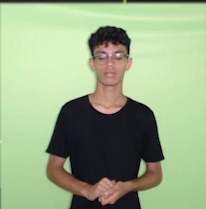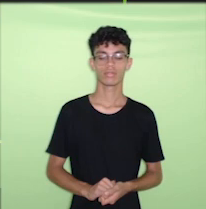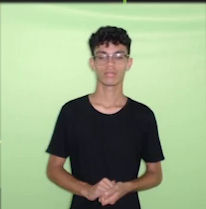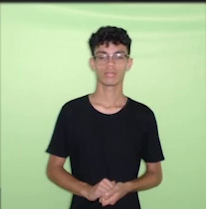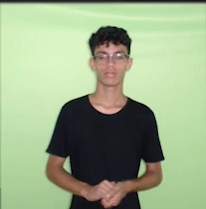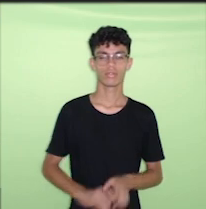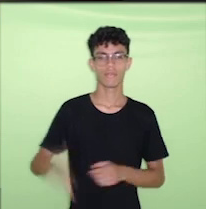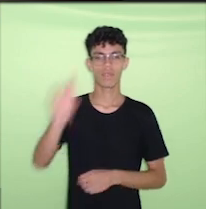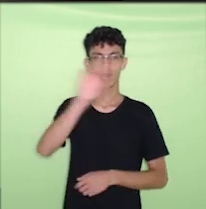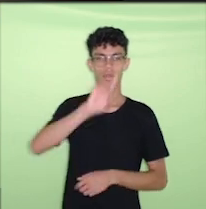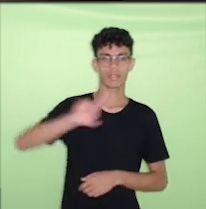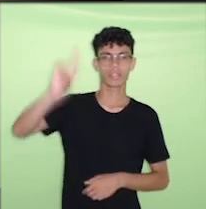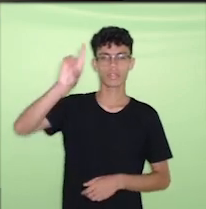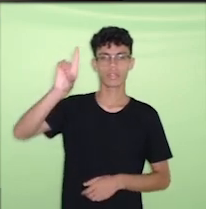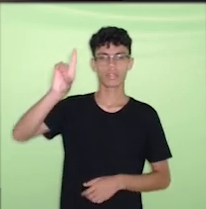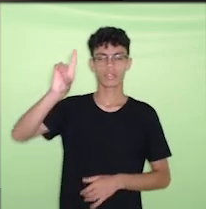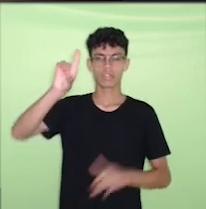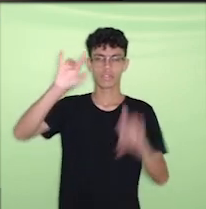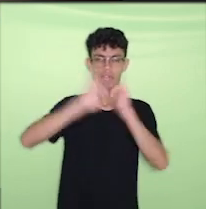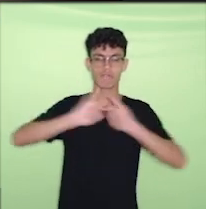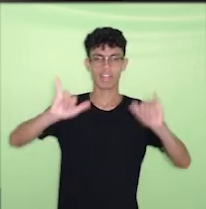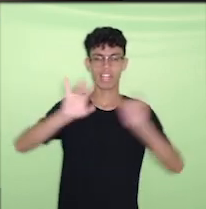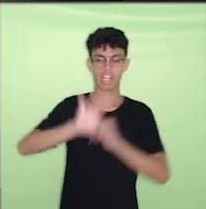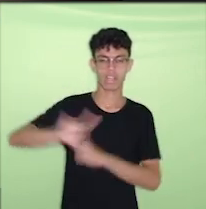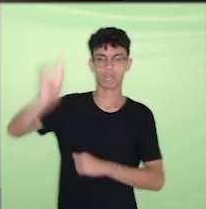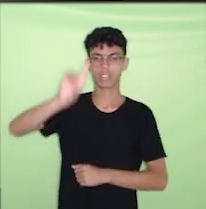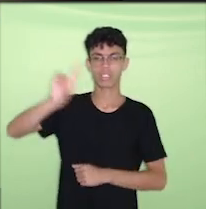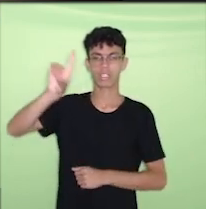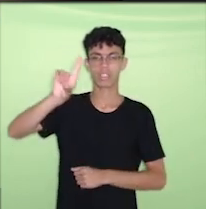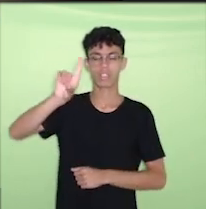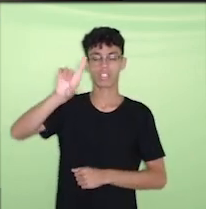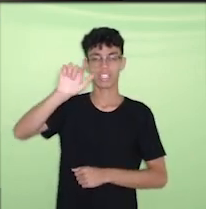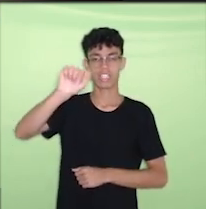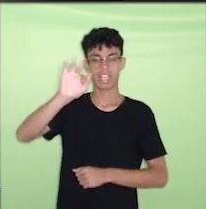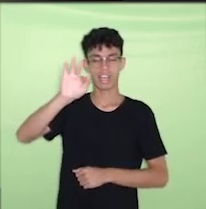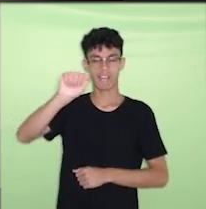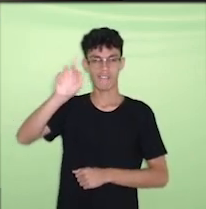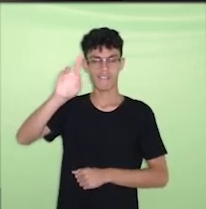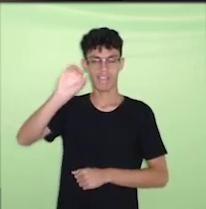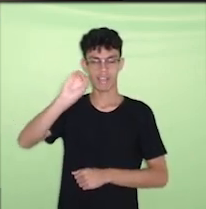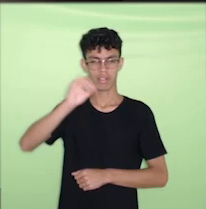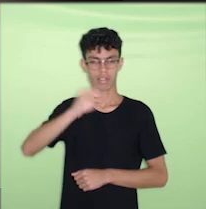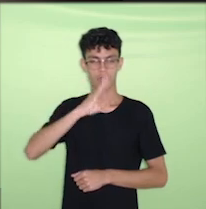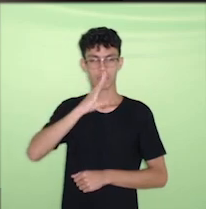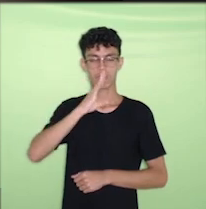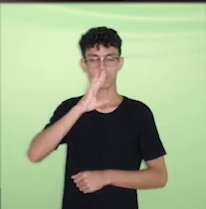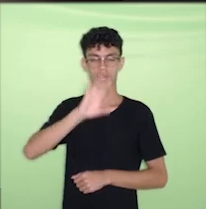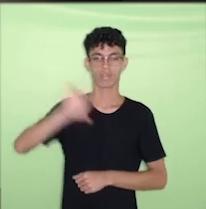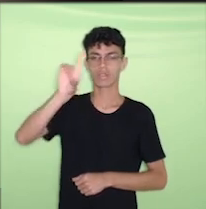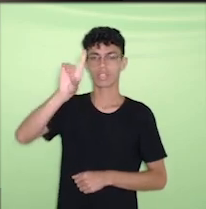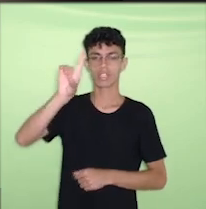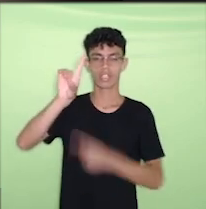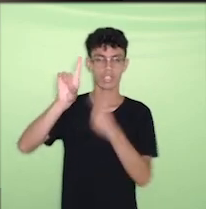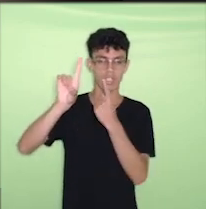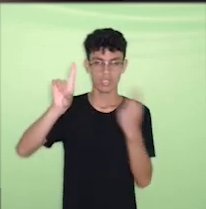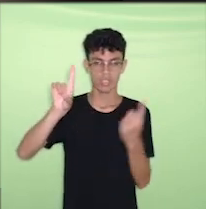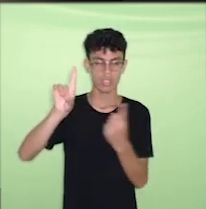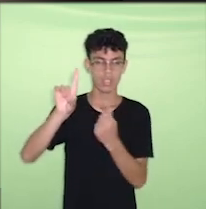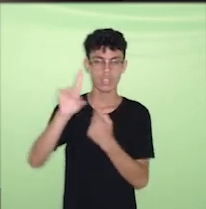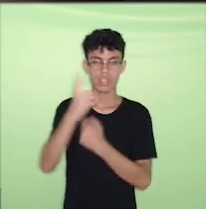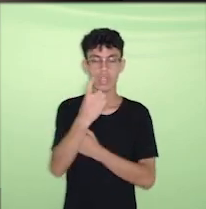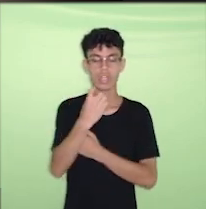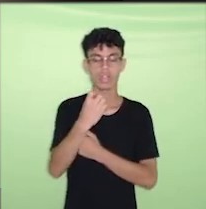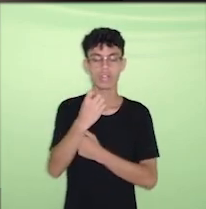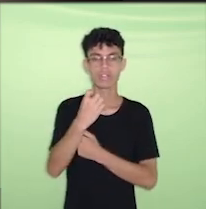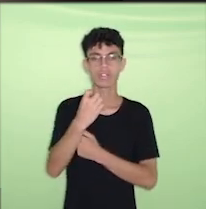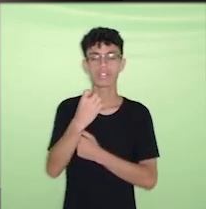O Deus de que vos falo não é um Deus de afagos. É mudo Está só. e sabe da beleza do